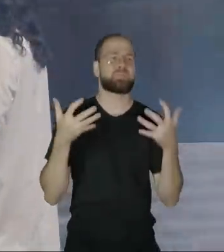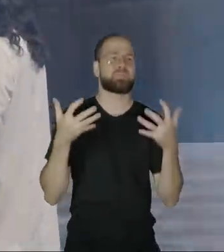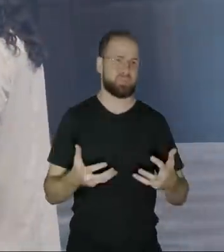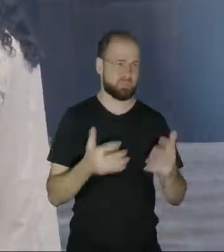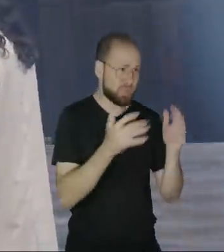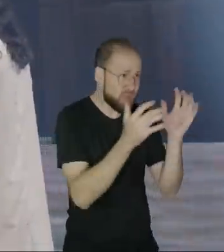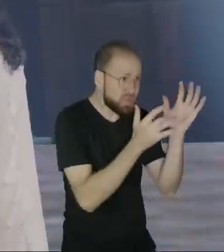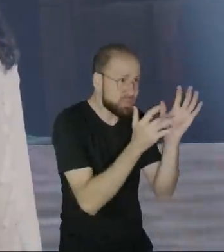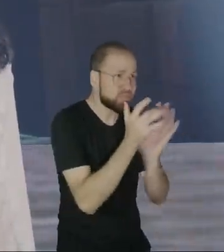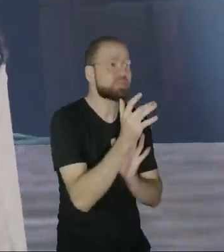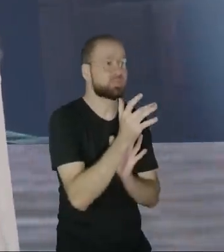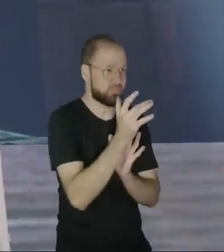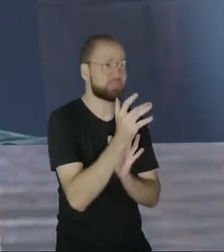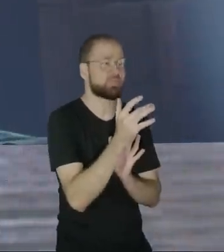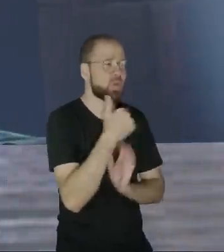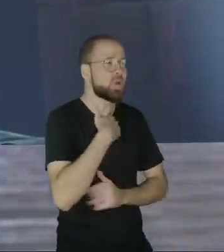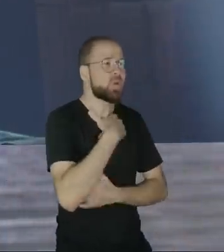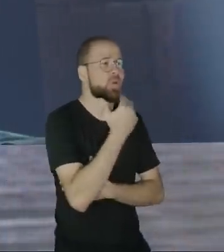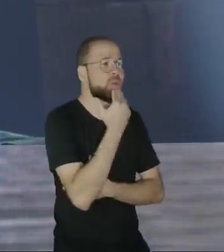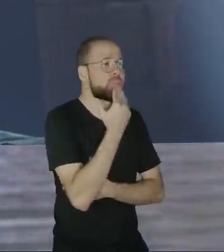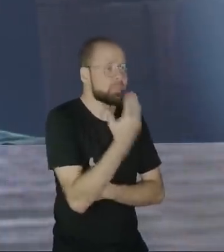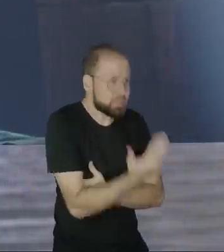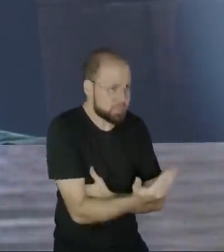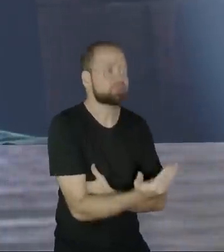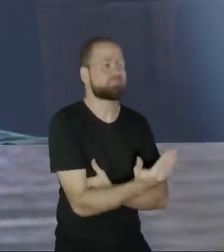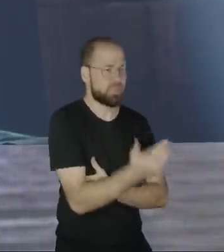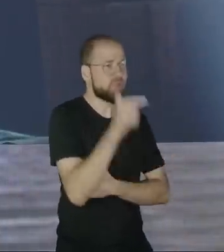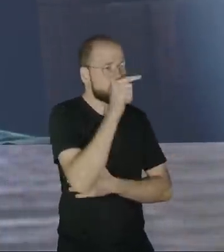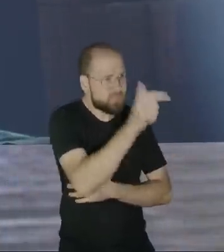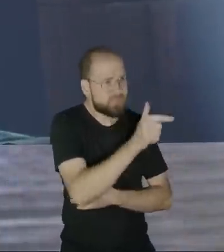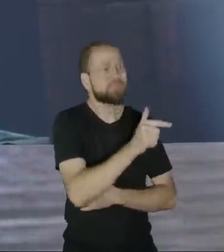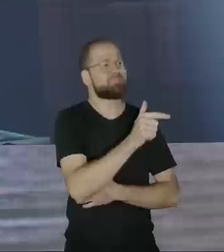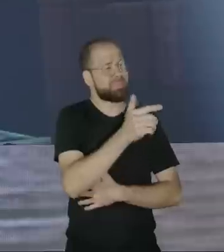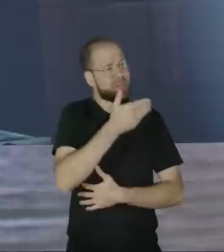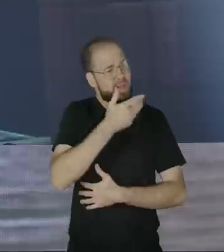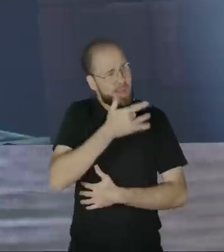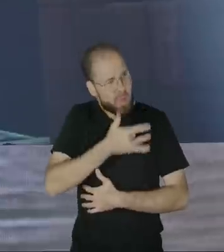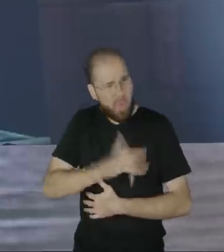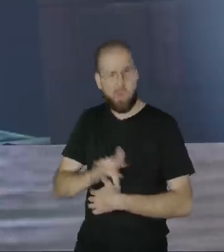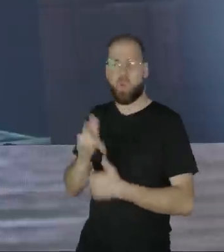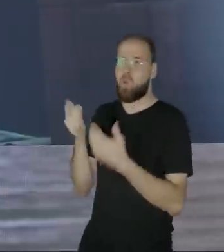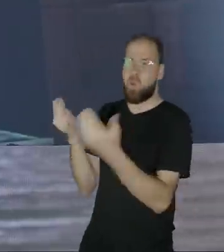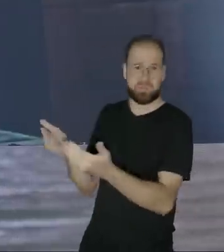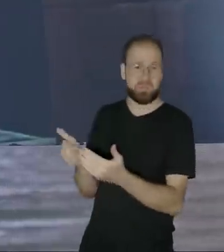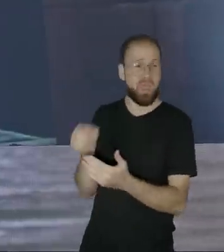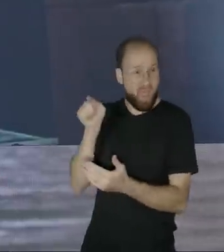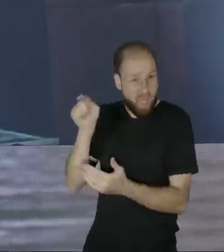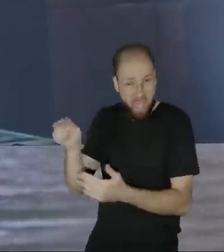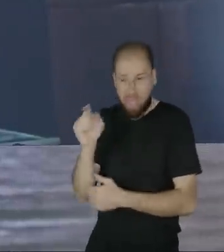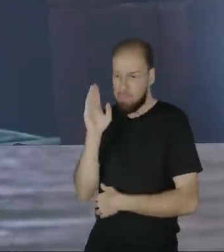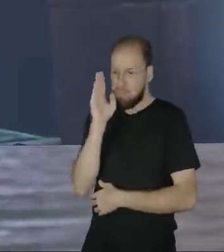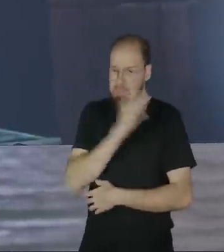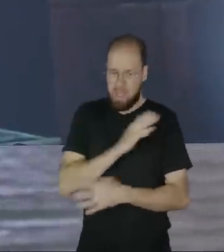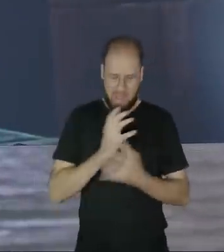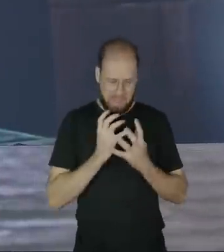Jesus, eu lhe peço, tenha compaixão e a liberte desse